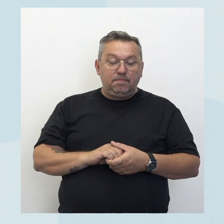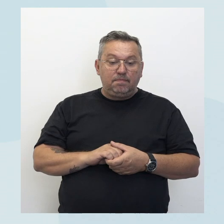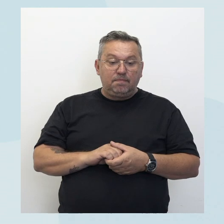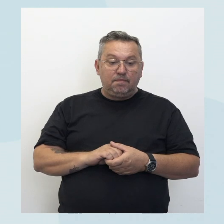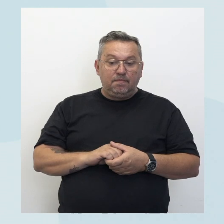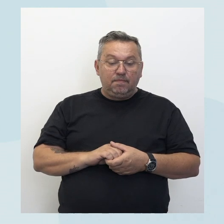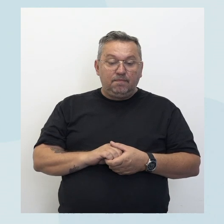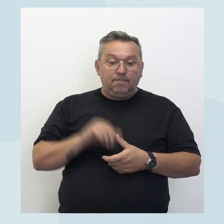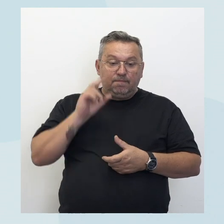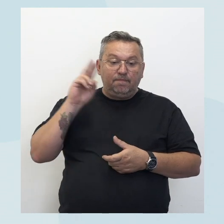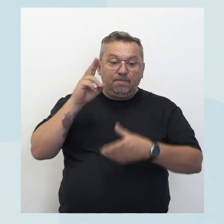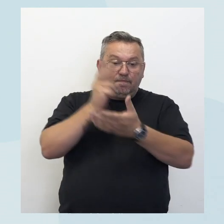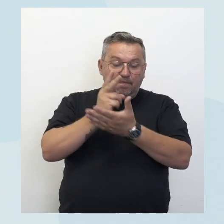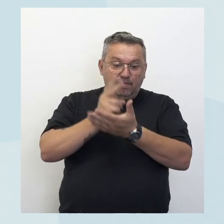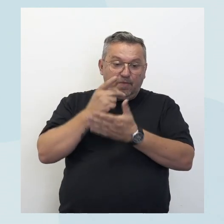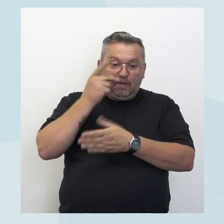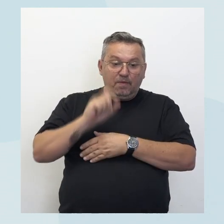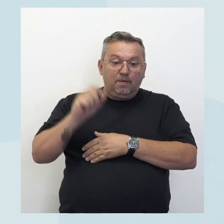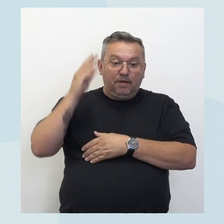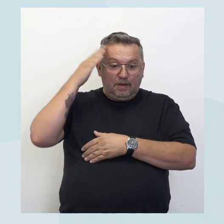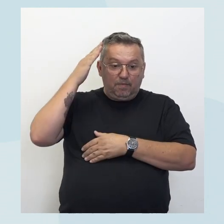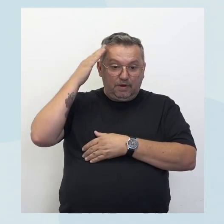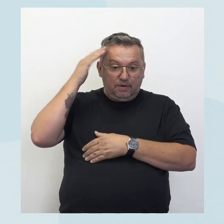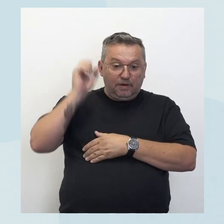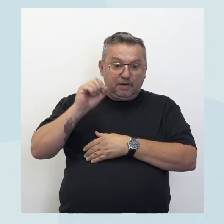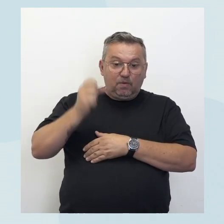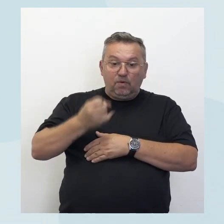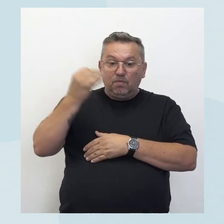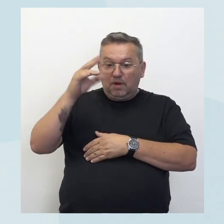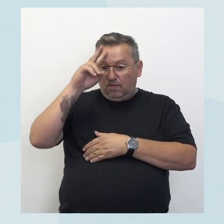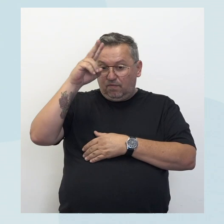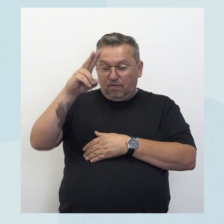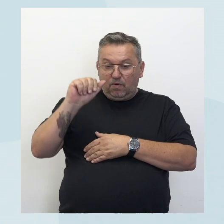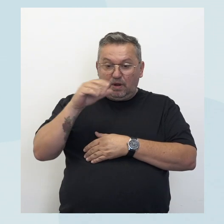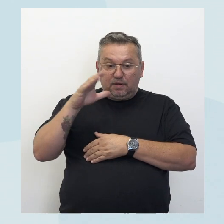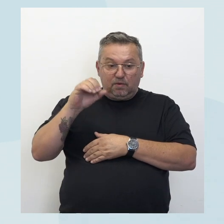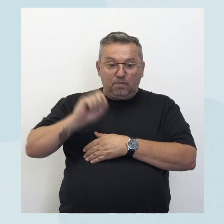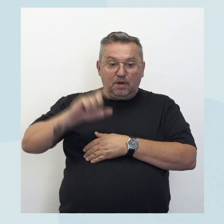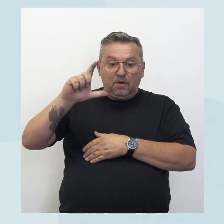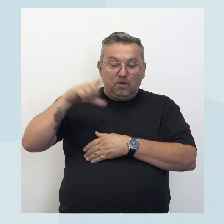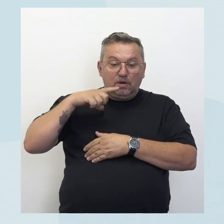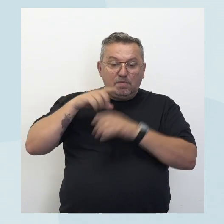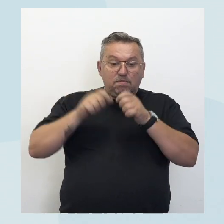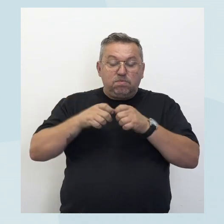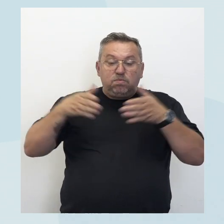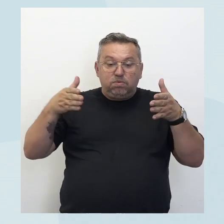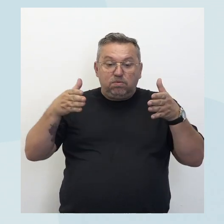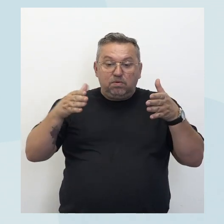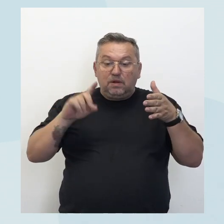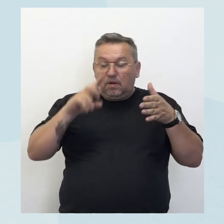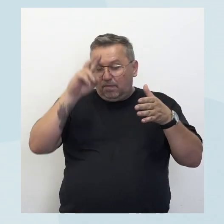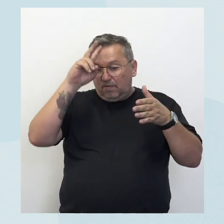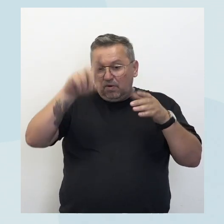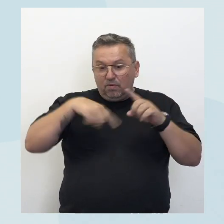Aí eu estou com a mesma questão, ele fala assim, sabendo que quanto mais forte um ácido, maior será a sua extensão. Qual é o mais forte e o